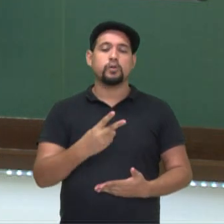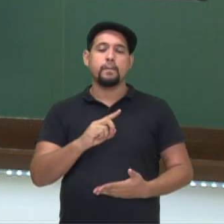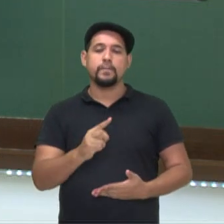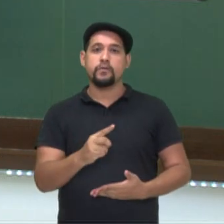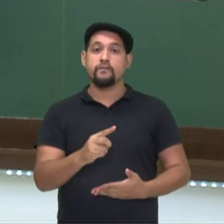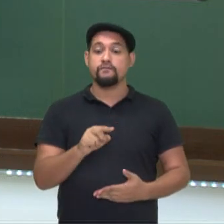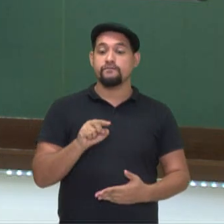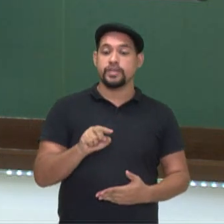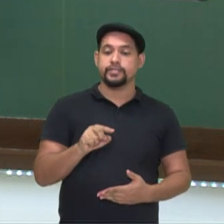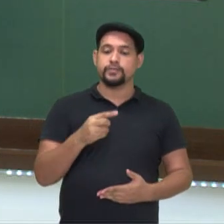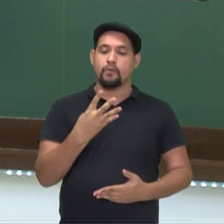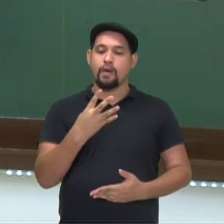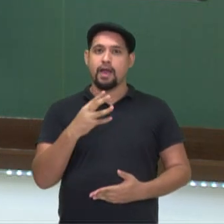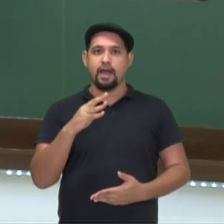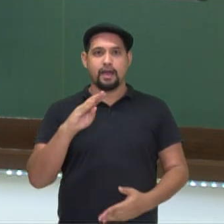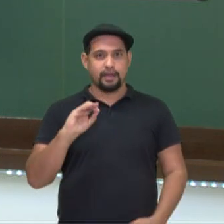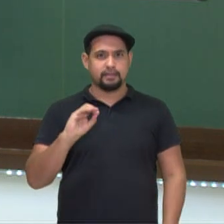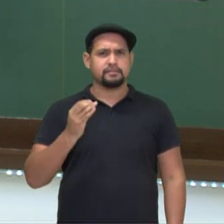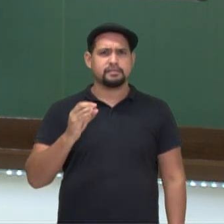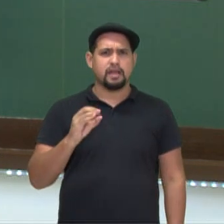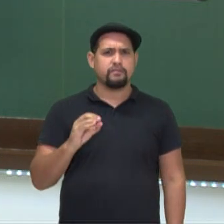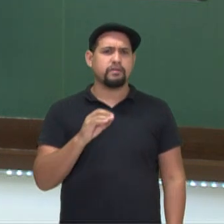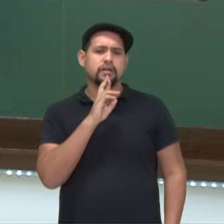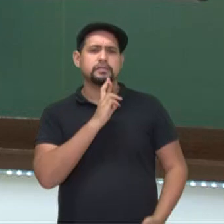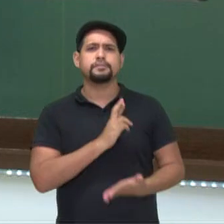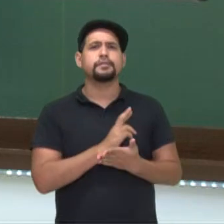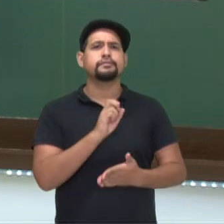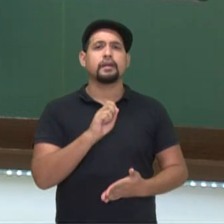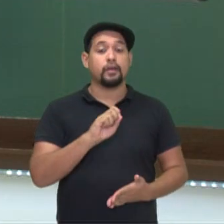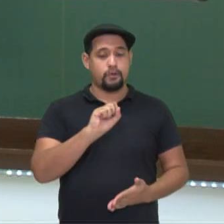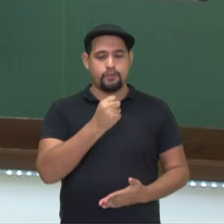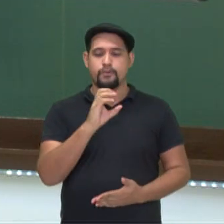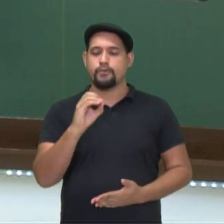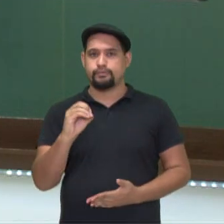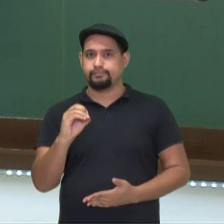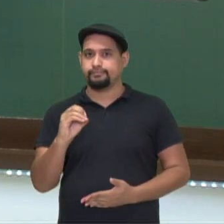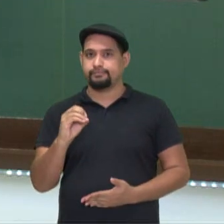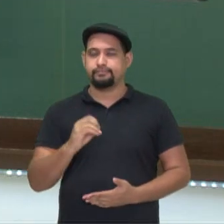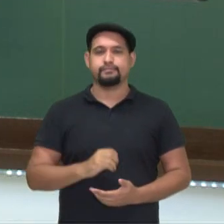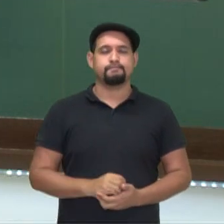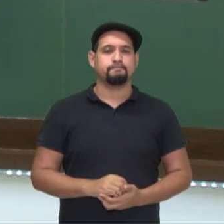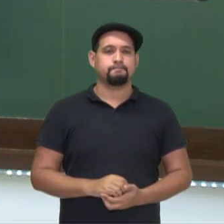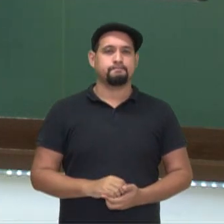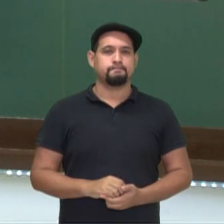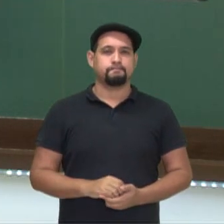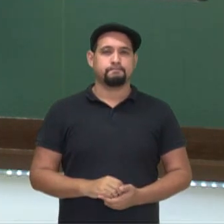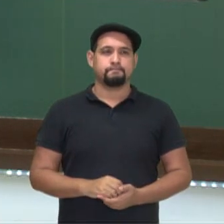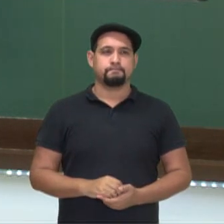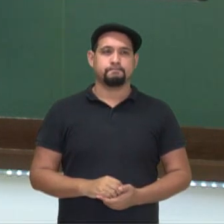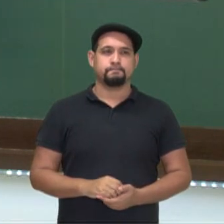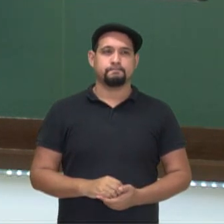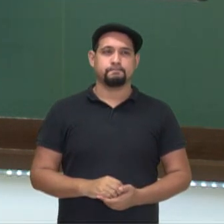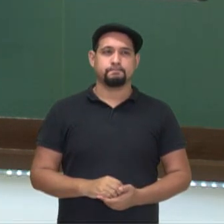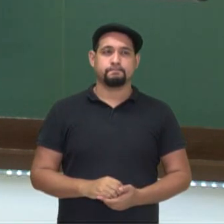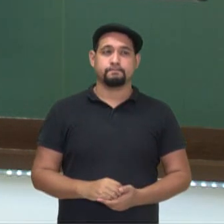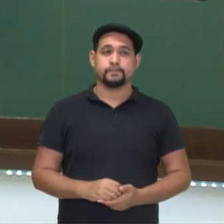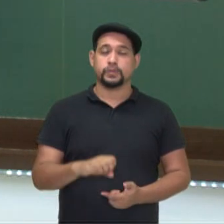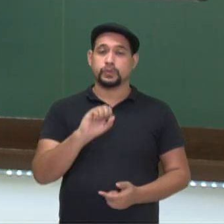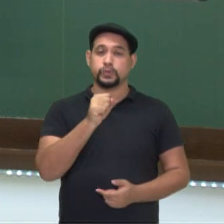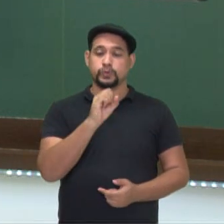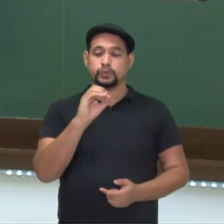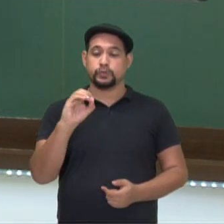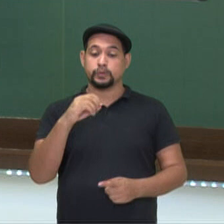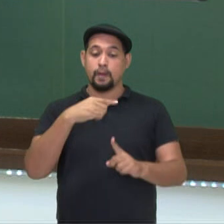2.000 vezes 40 centavos é igual ao quê? Igual a 800. Certo? E 800 mais